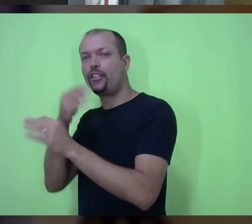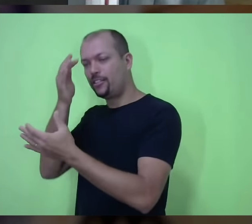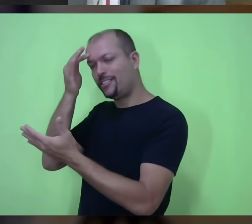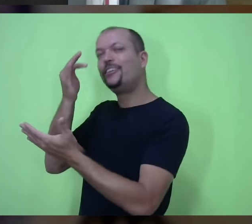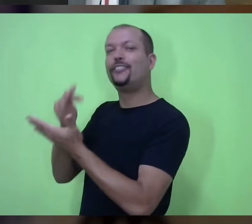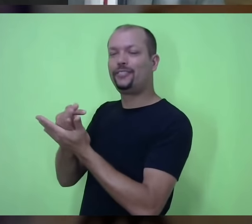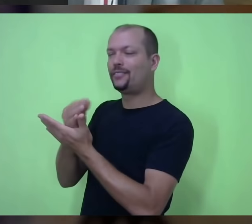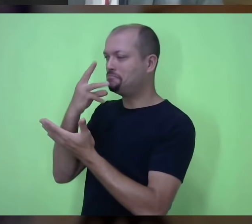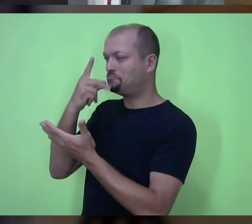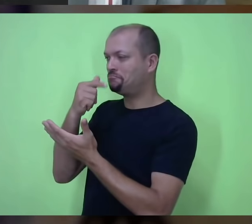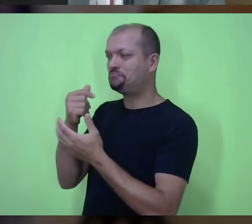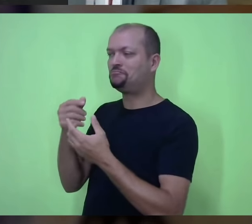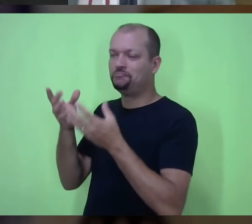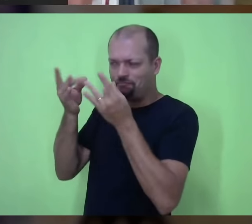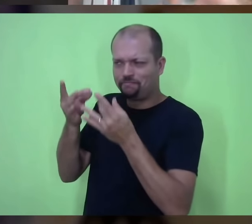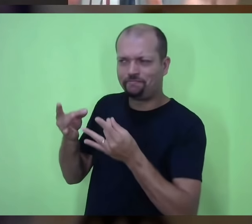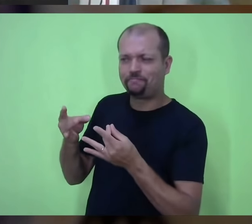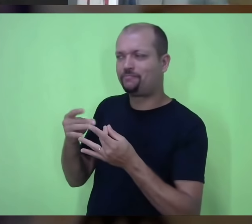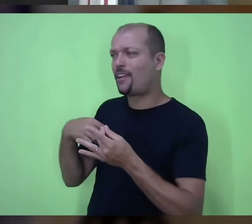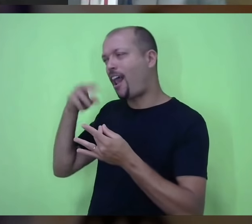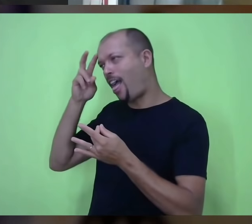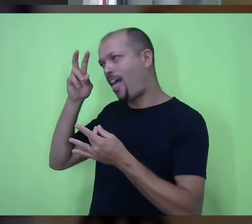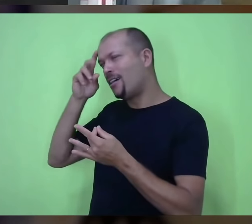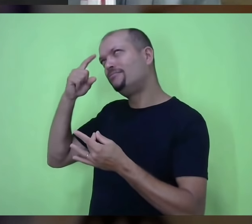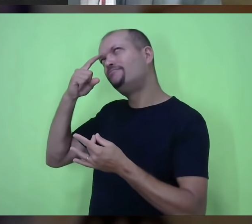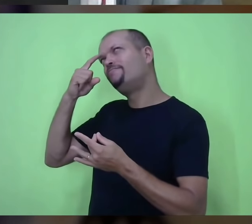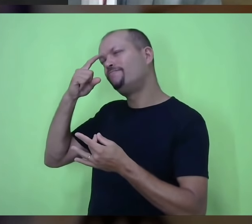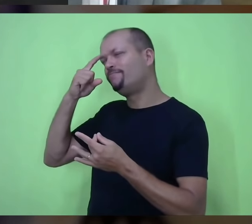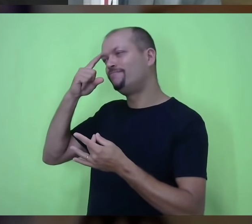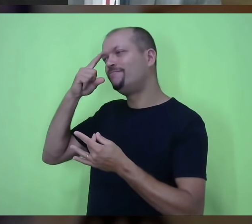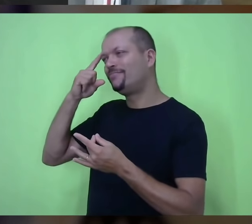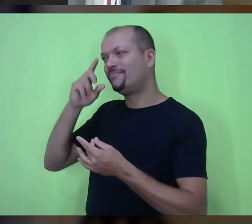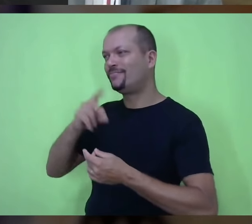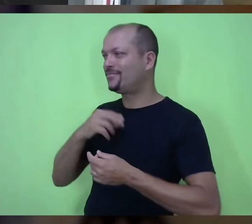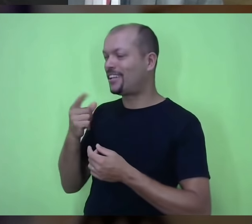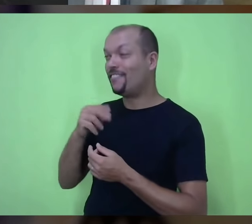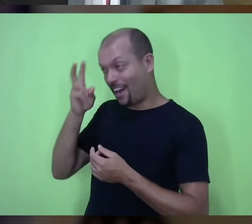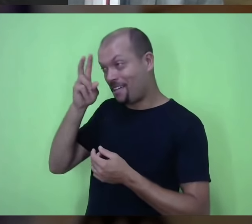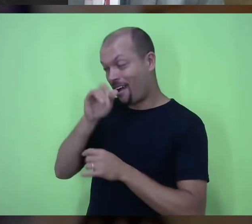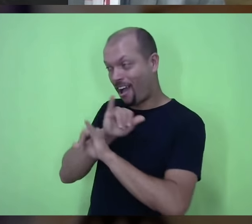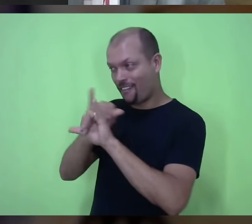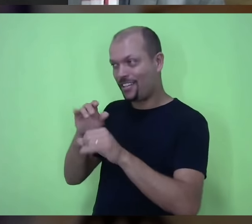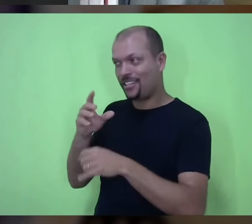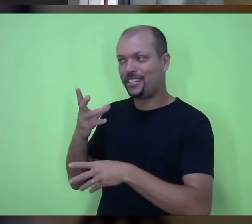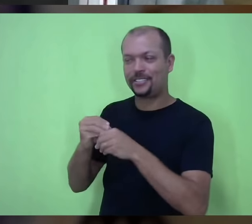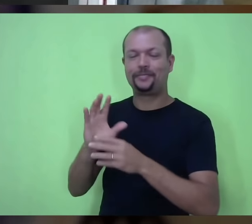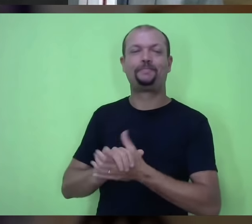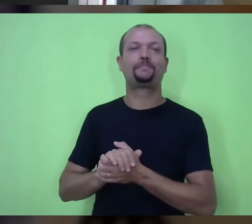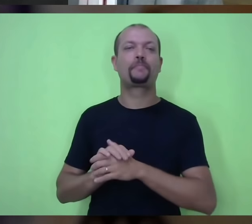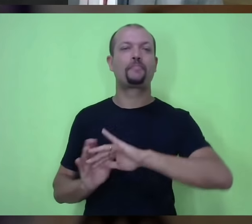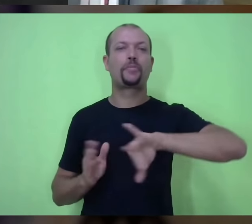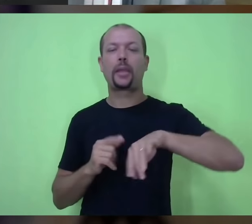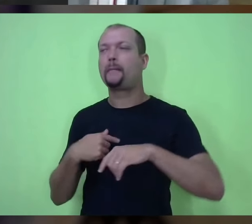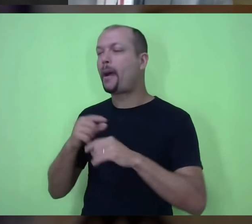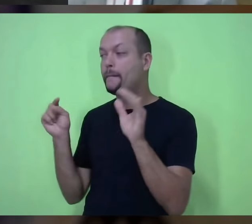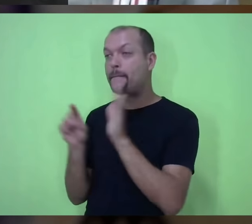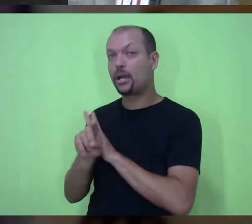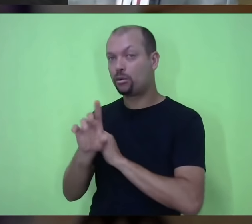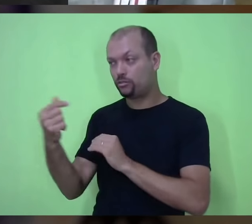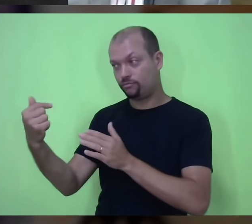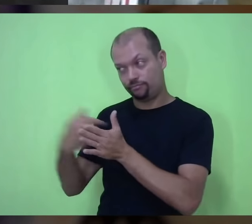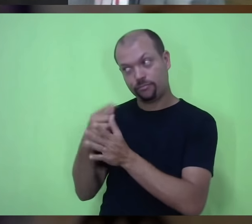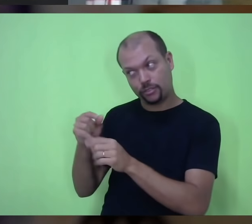fé. Isso é muito bonito, essas ligações, me lembrei desse link, não gostaria de deixar de comentar. Mas em relação à